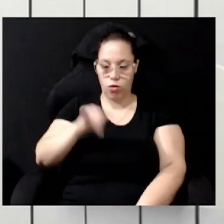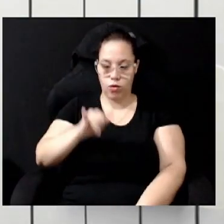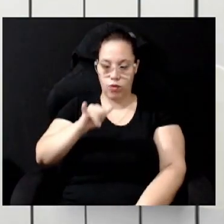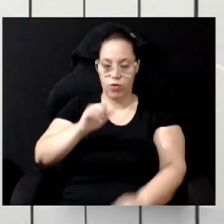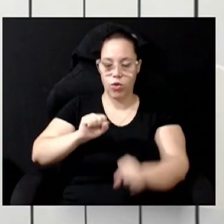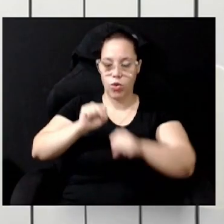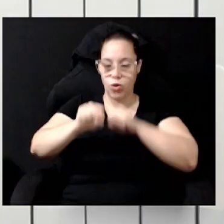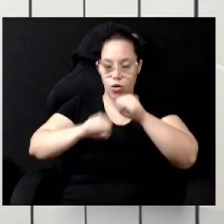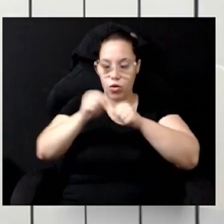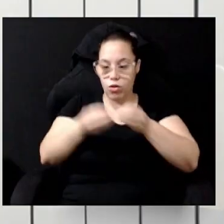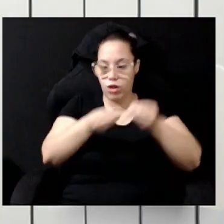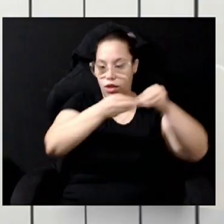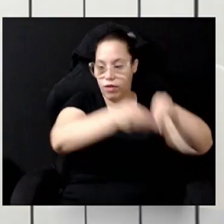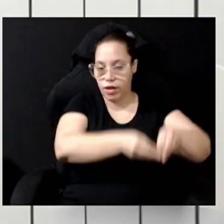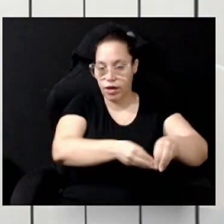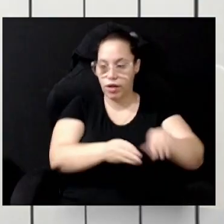entregador.